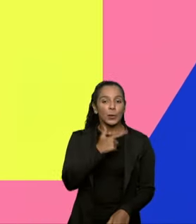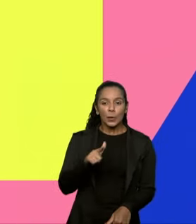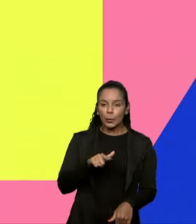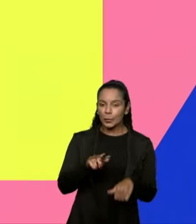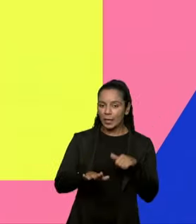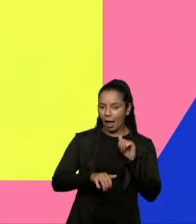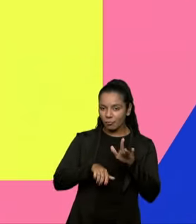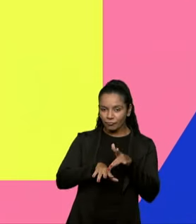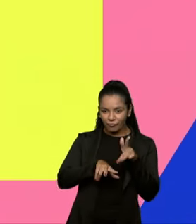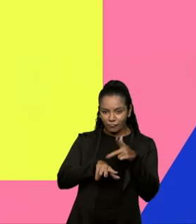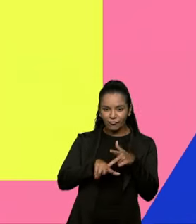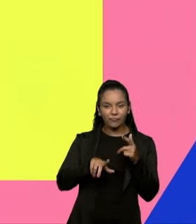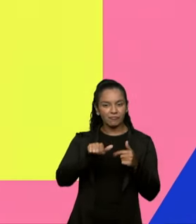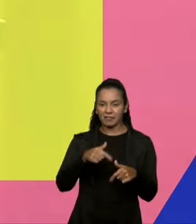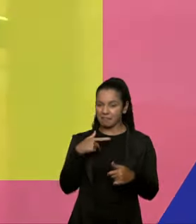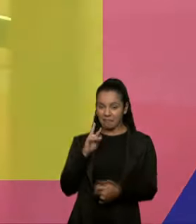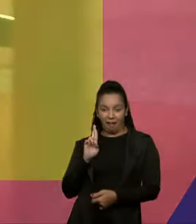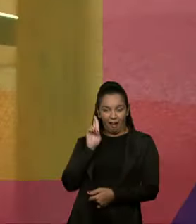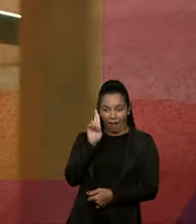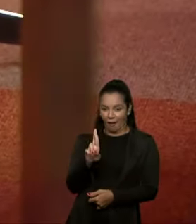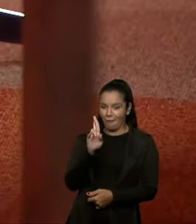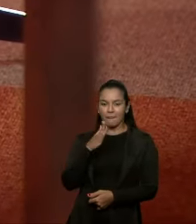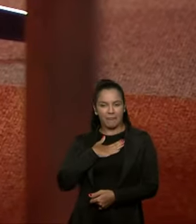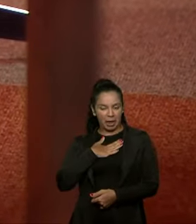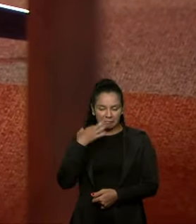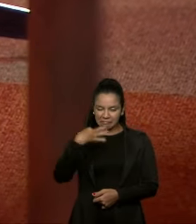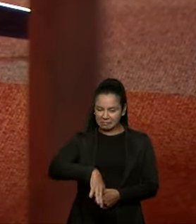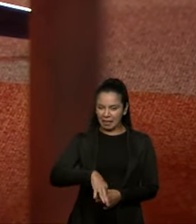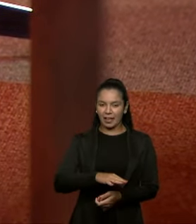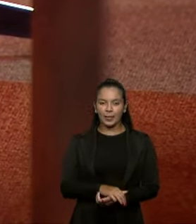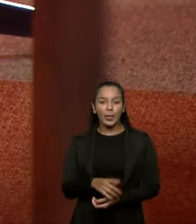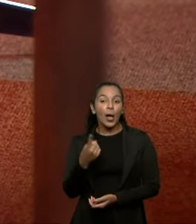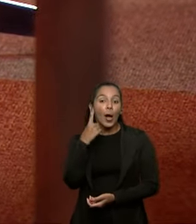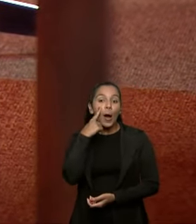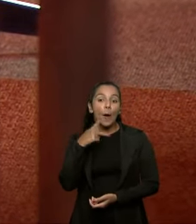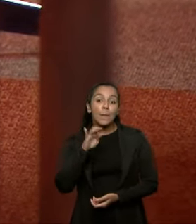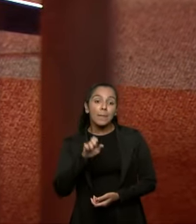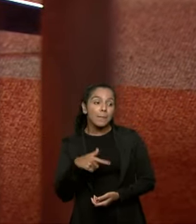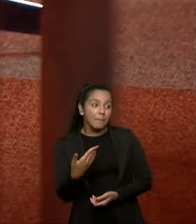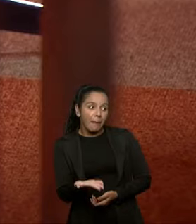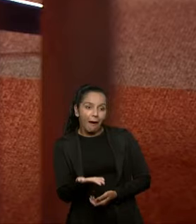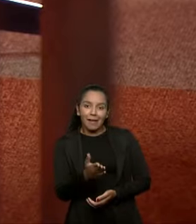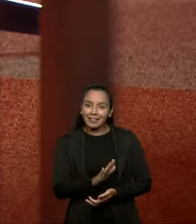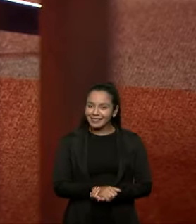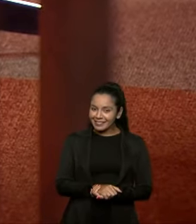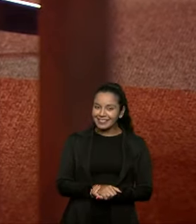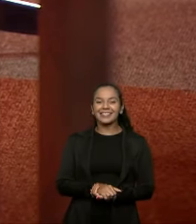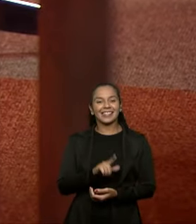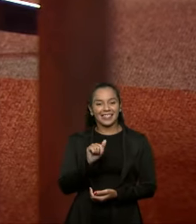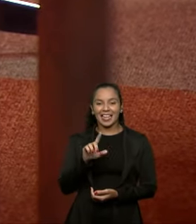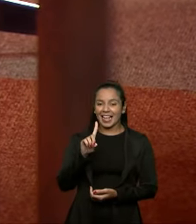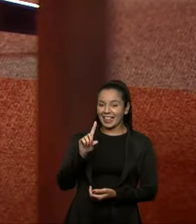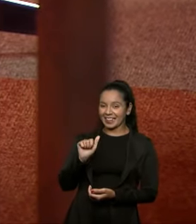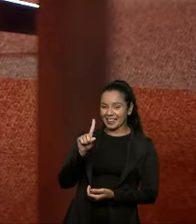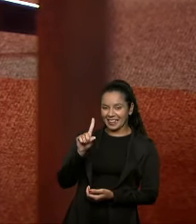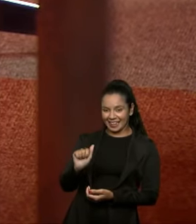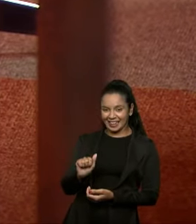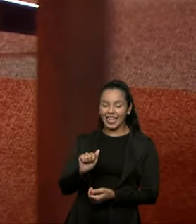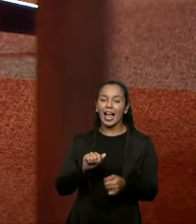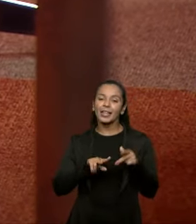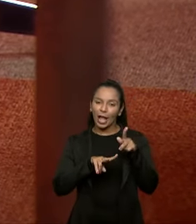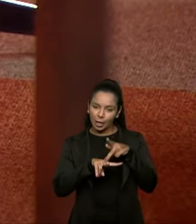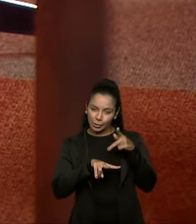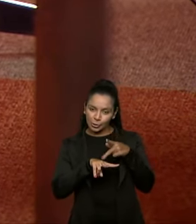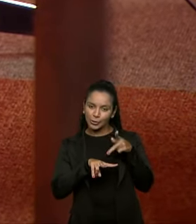muito. Gente, a Alessandra tá descalça. Olha o pezinho da Alessandra. Não, a Dadá de Havaiana, de sandália.